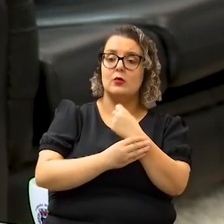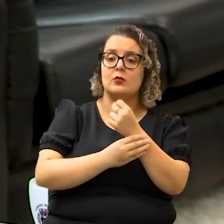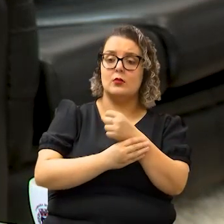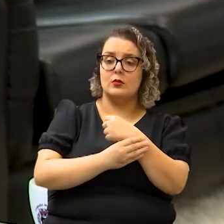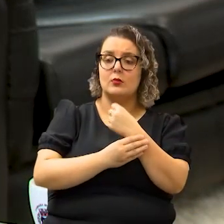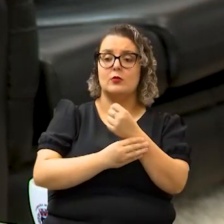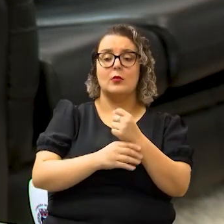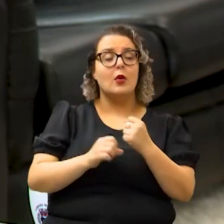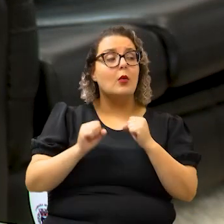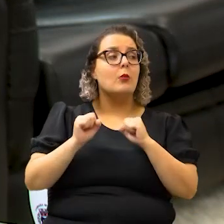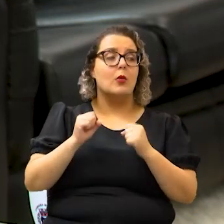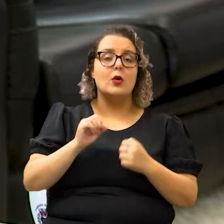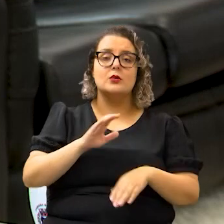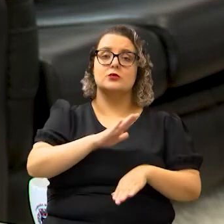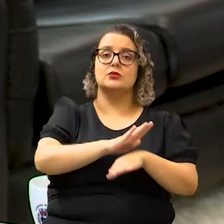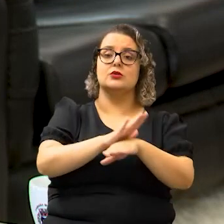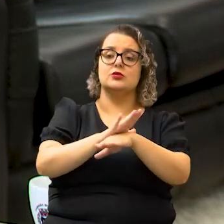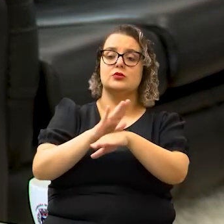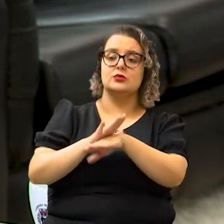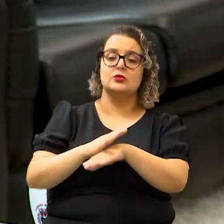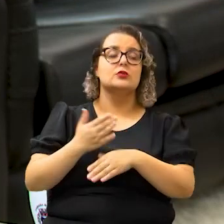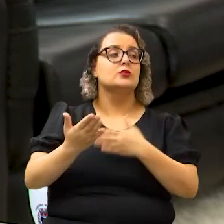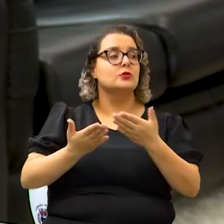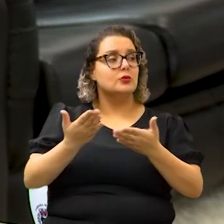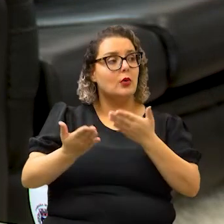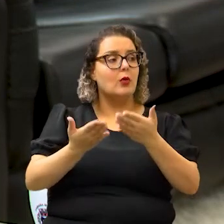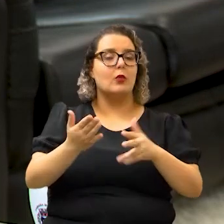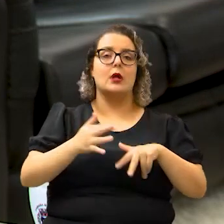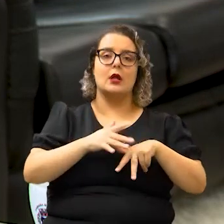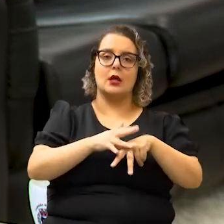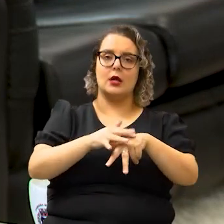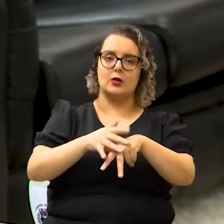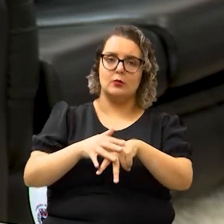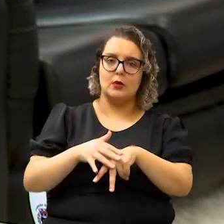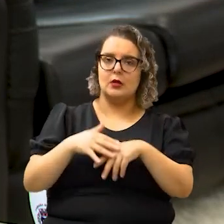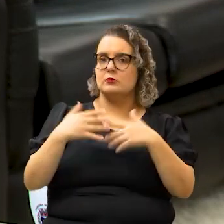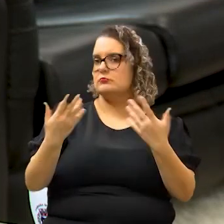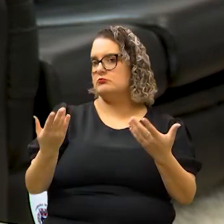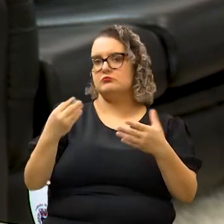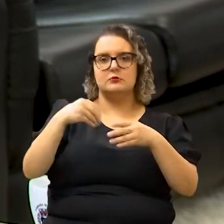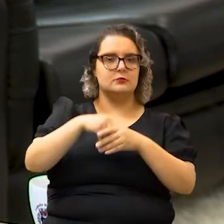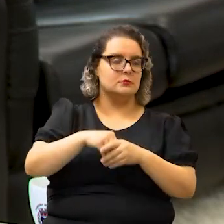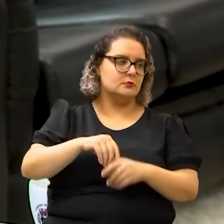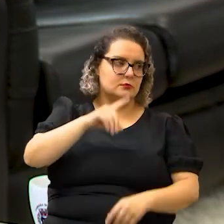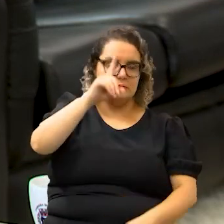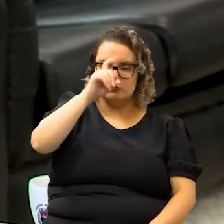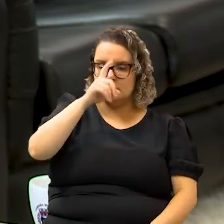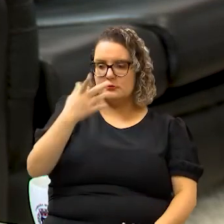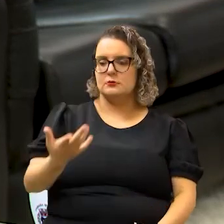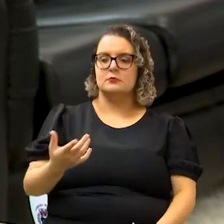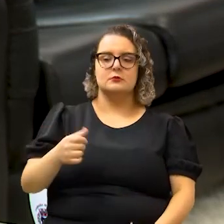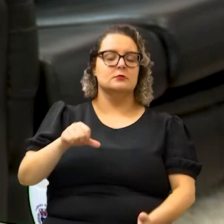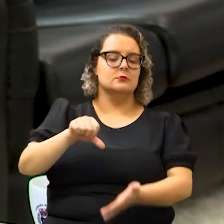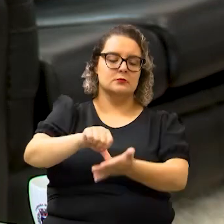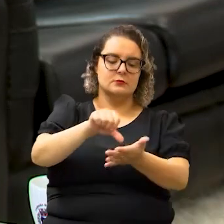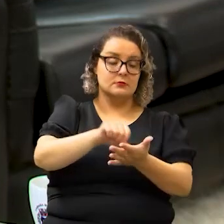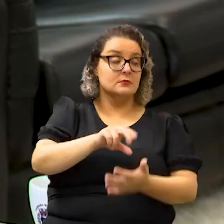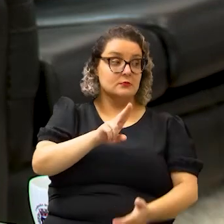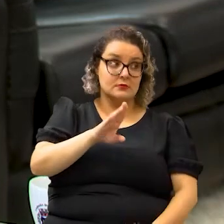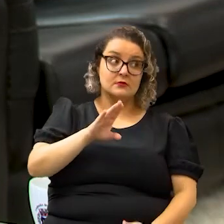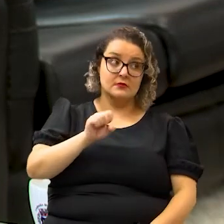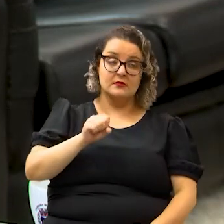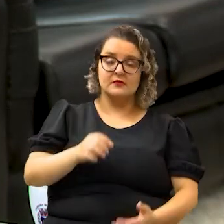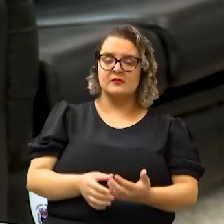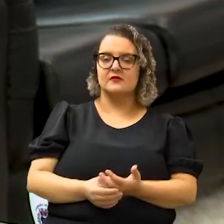como a fisioterapia pode ajudar no cuidado do paciente, seja dentro dos hospitais, seja